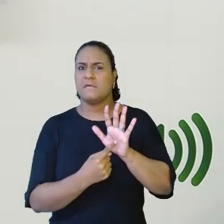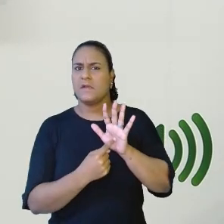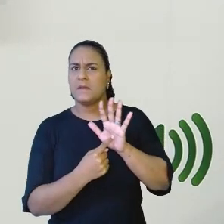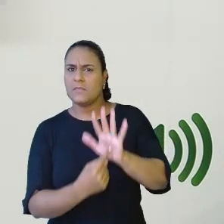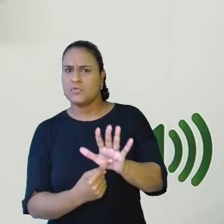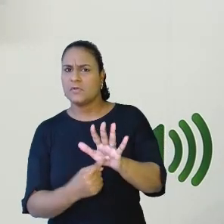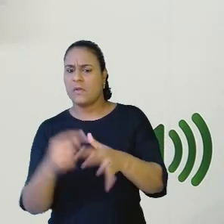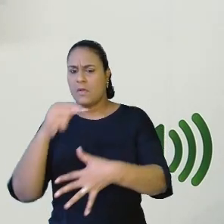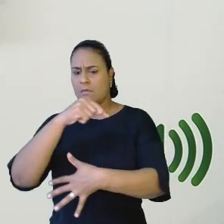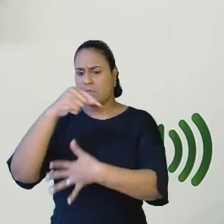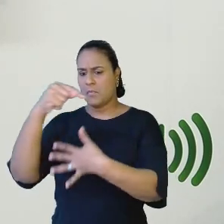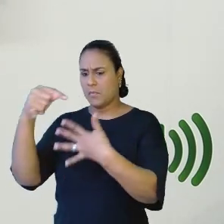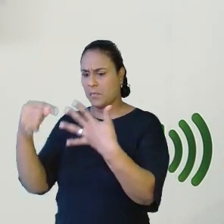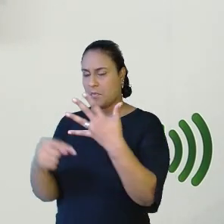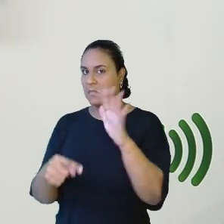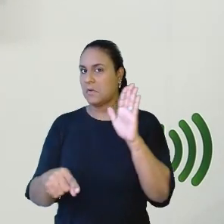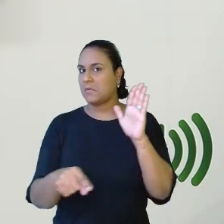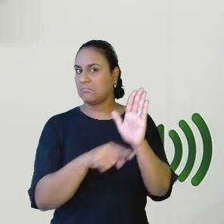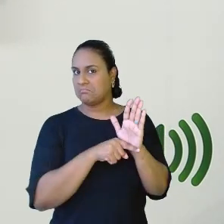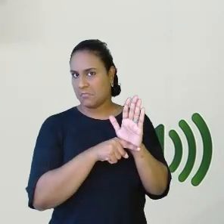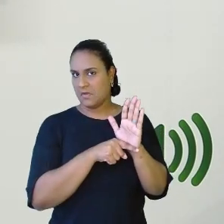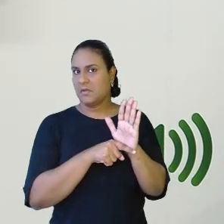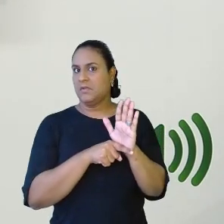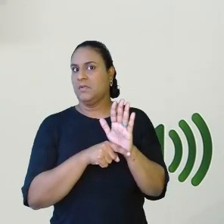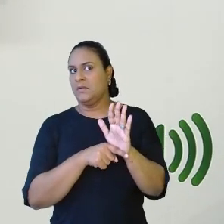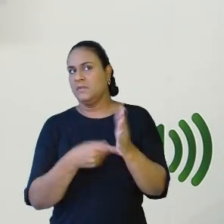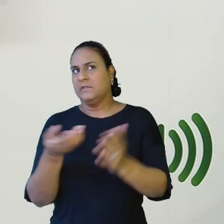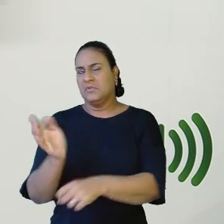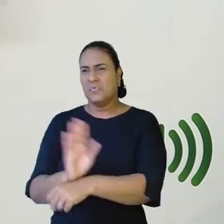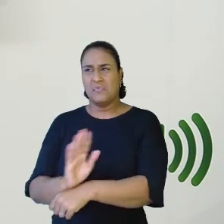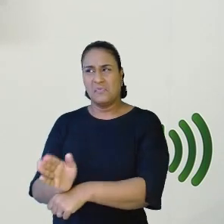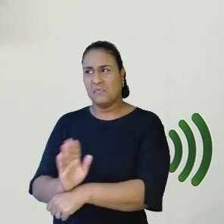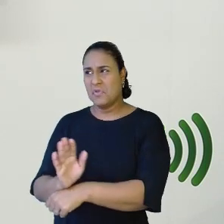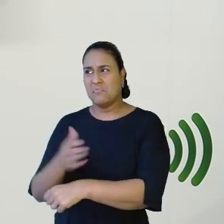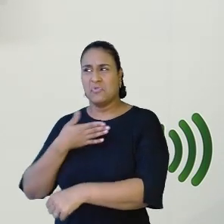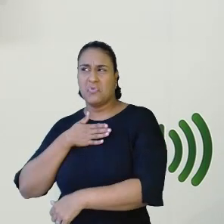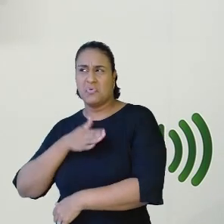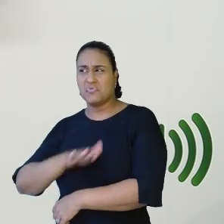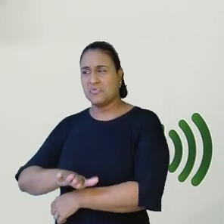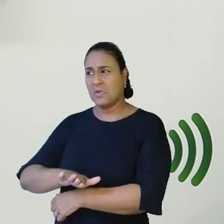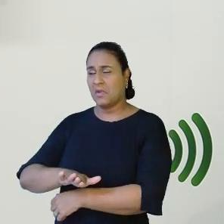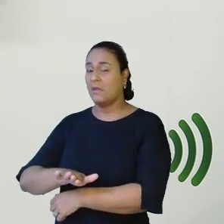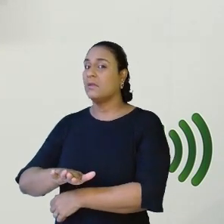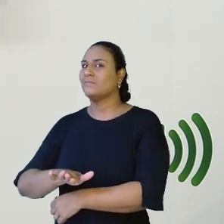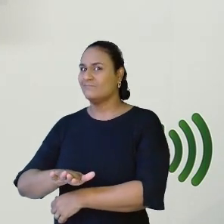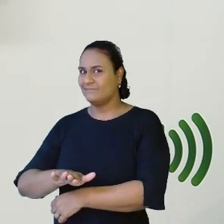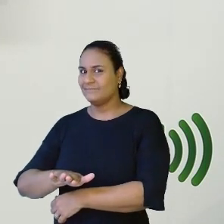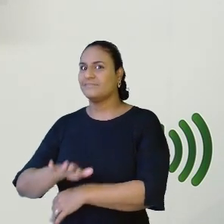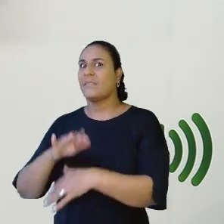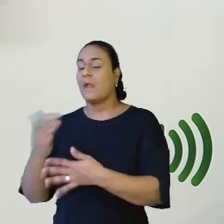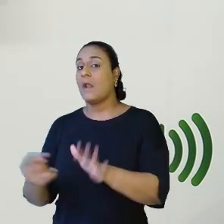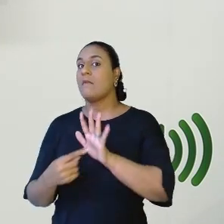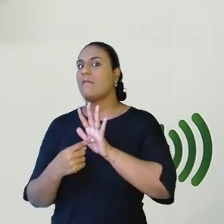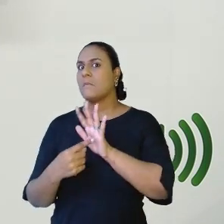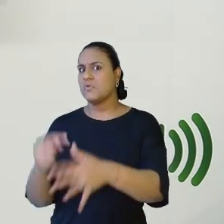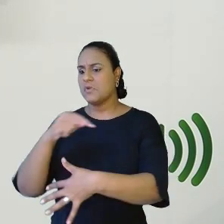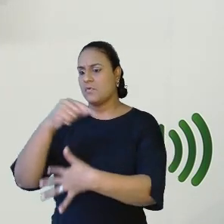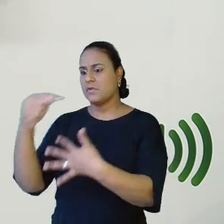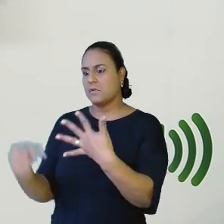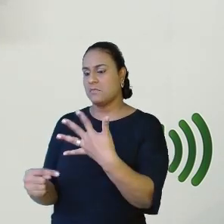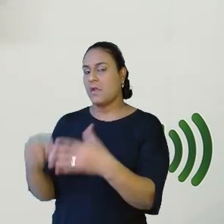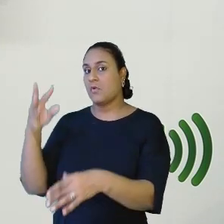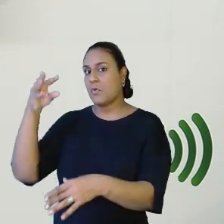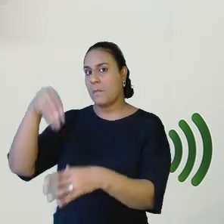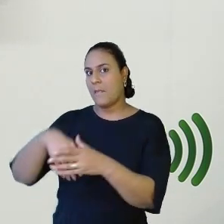os aspectos negativos que aquela obra traz. Ah, esse filme não prestou por isso, por aquilo outro. Então, por isso, olha lá o nome,